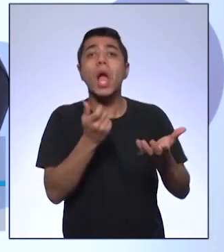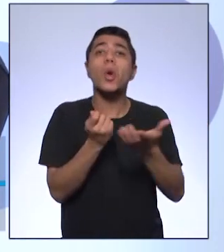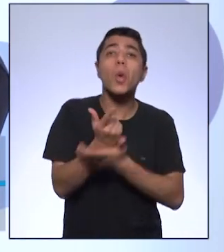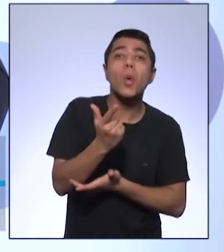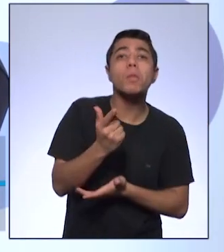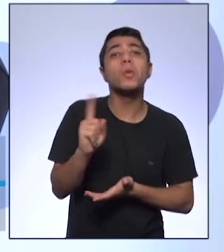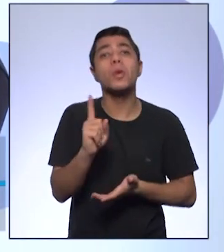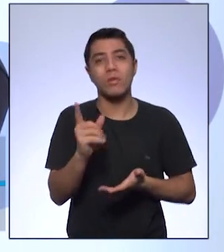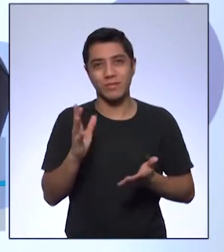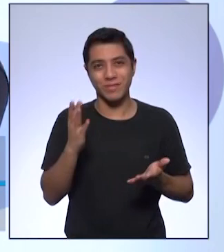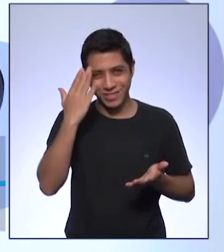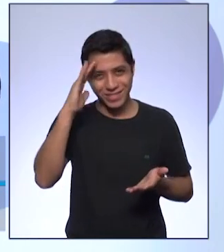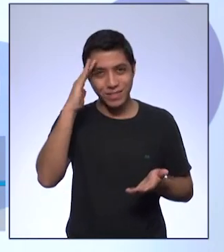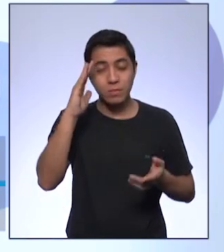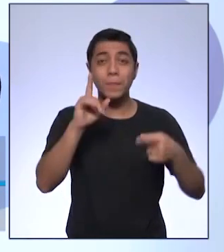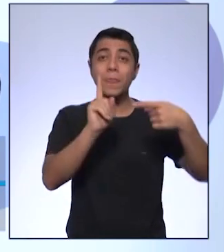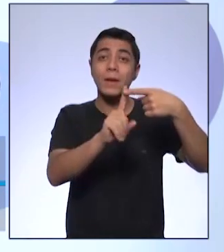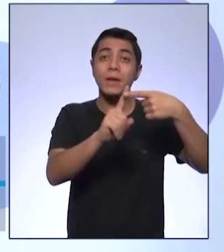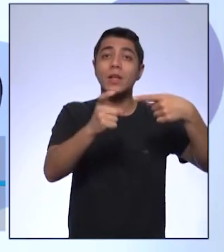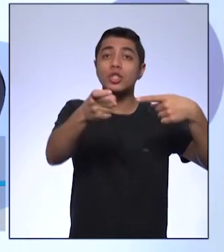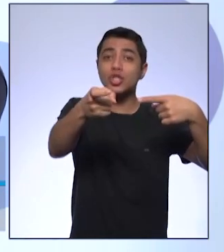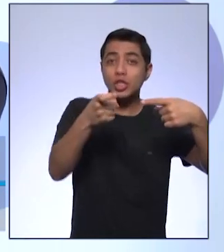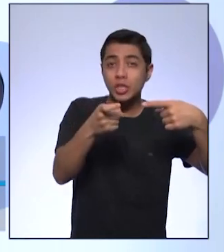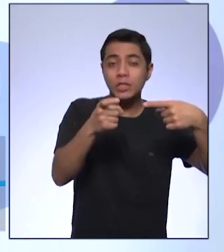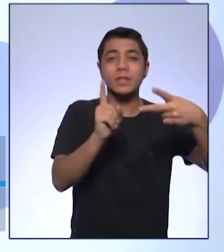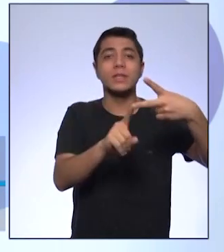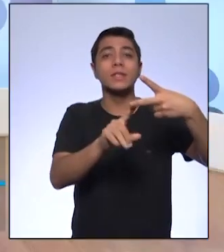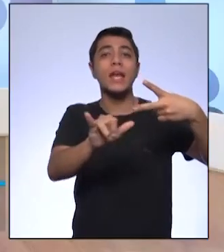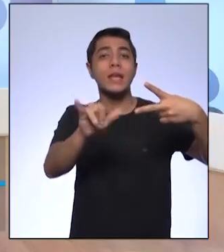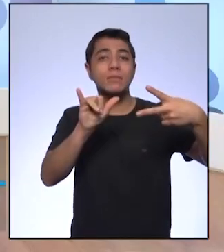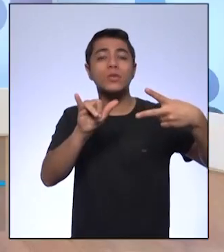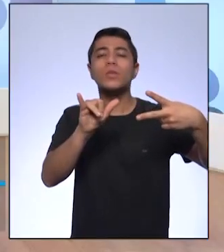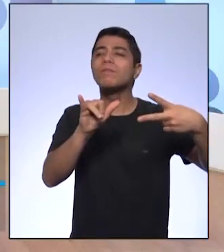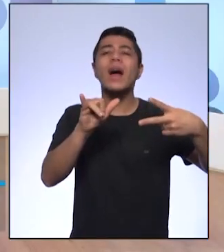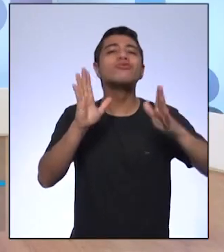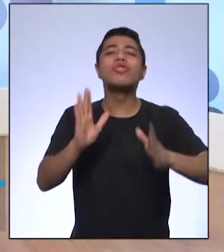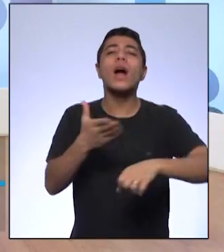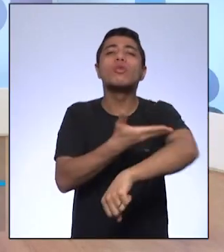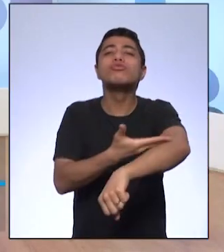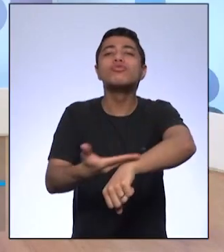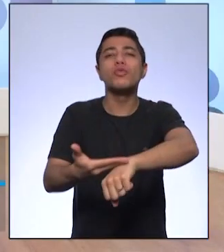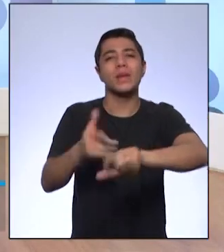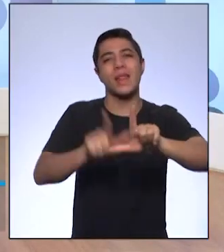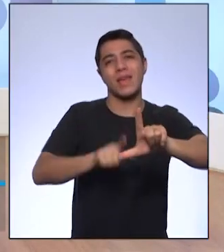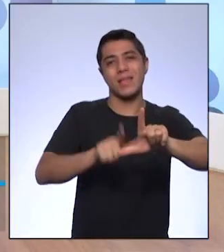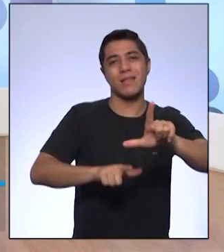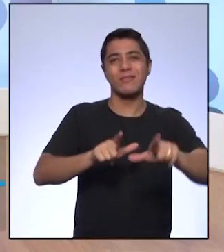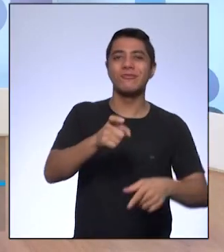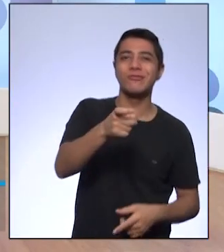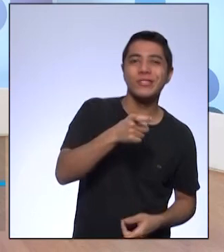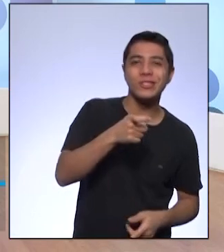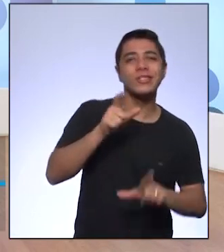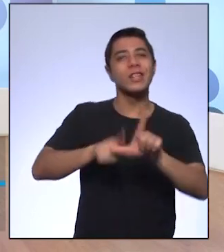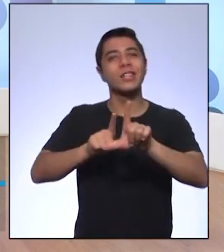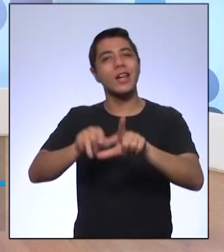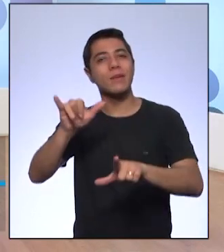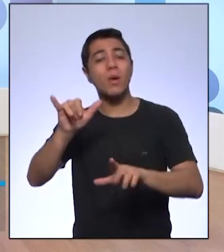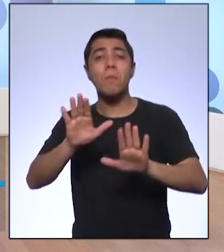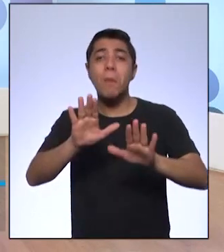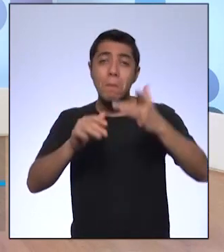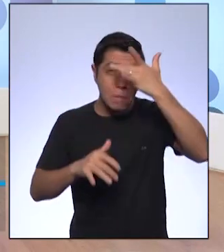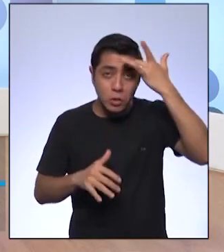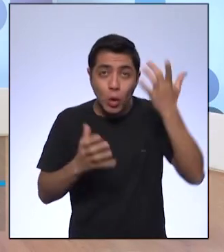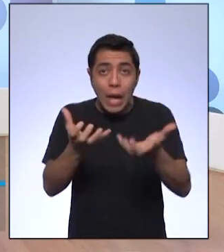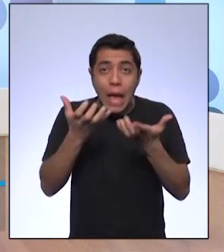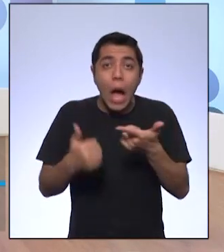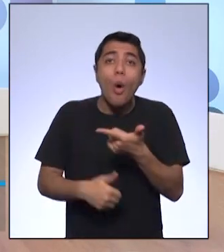mais comum, mas ela poderia usar qualquer outra letra, né? Sim, é verdade. Lembra lá que o professor Jonas abasteceu o carro dele?